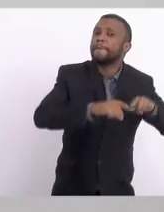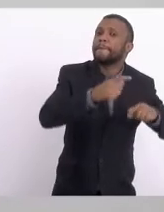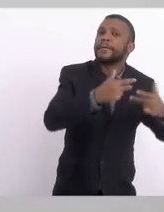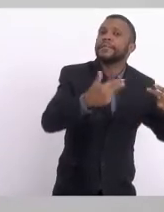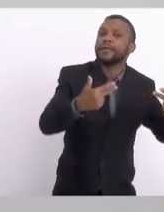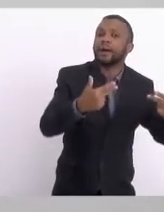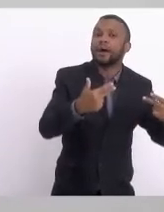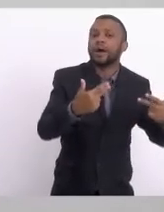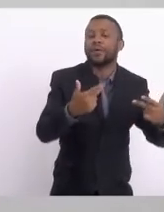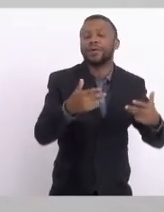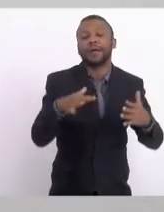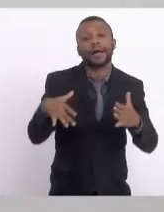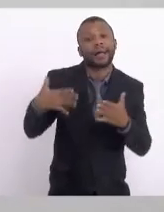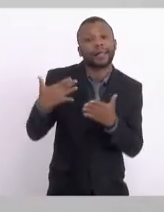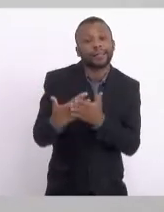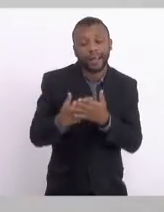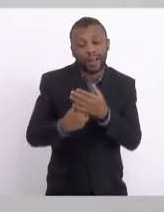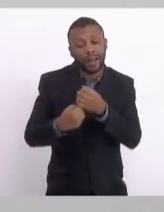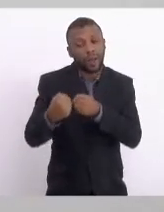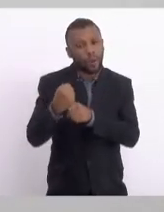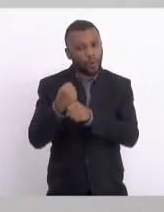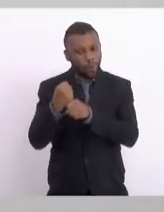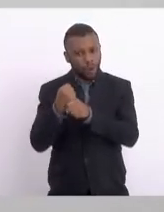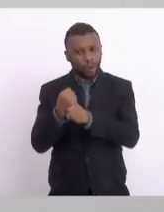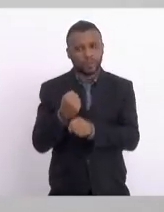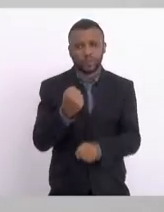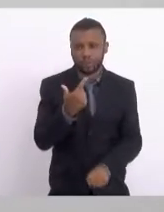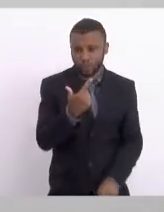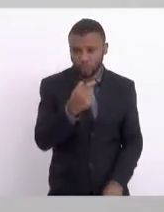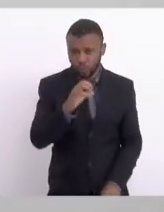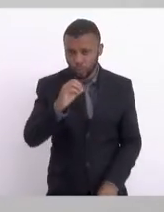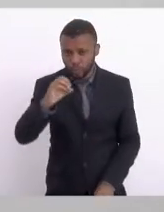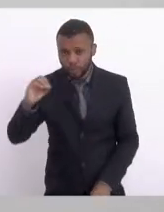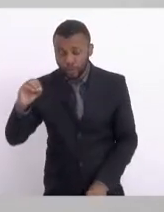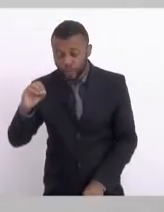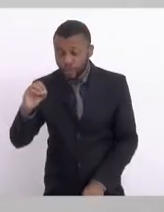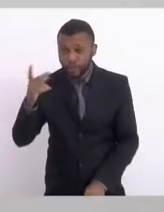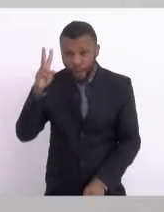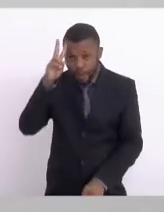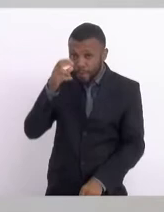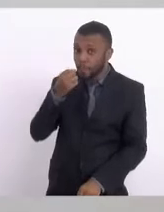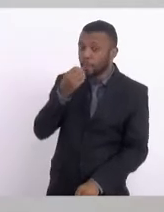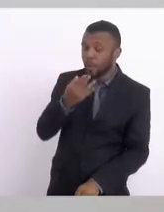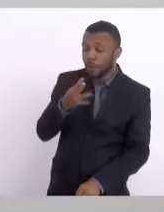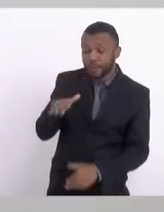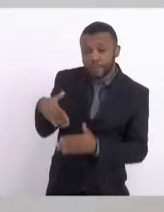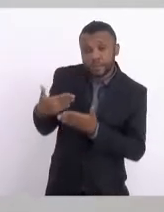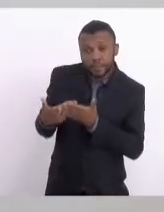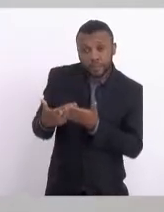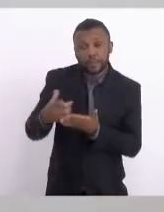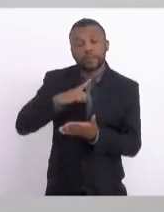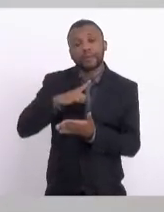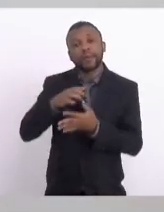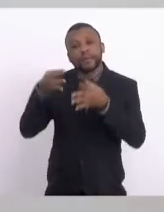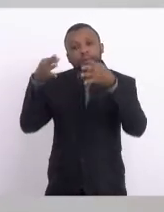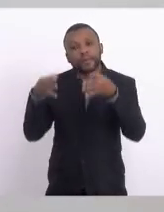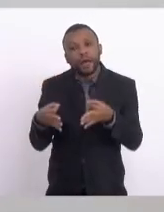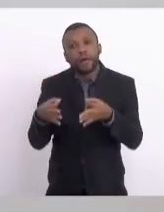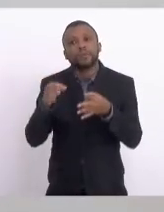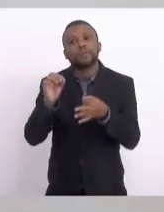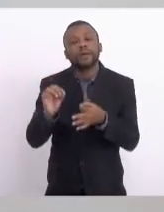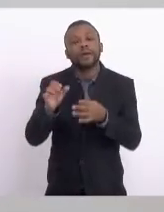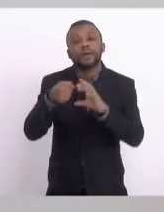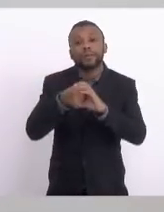Até o ano 2000, isso é bom lembrar, o que existia de fato era apenas a